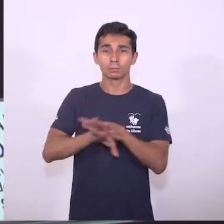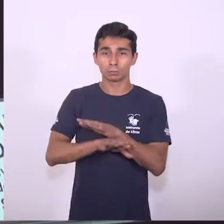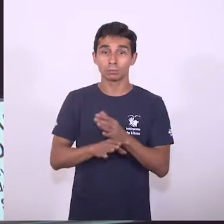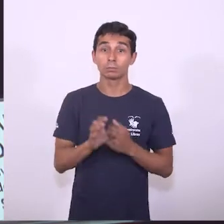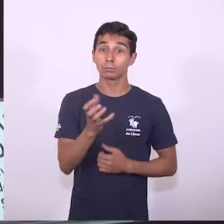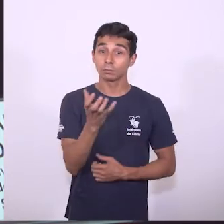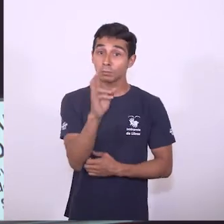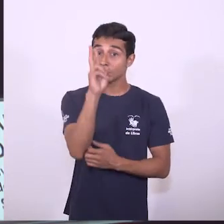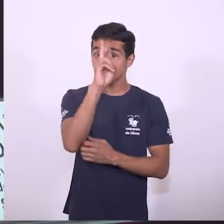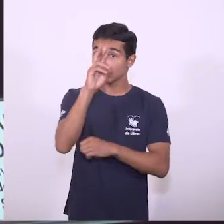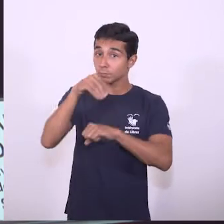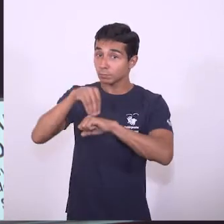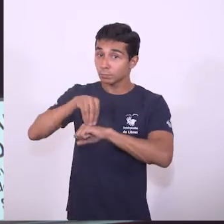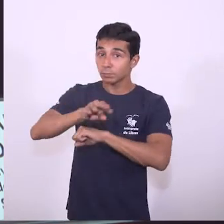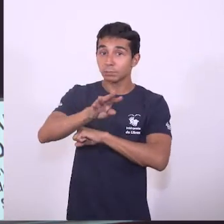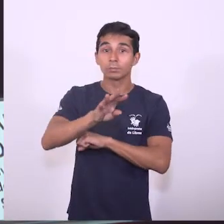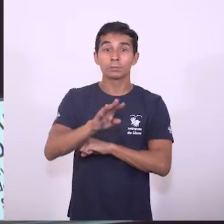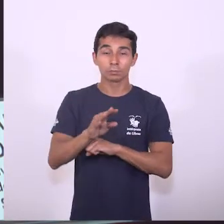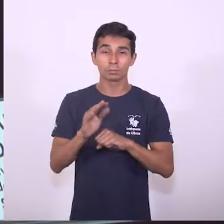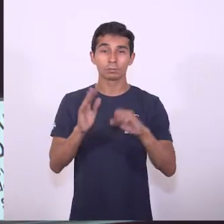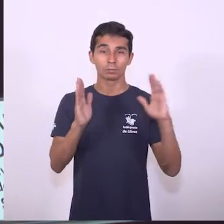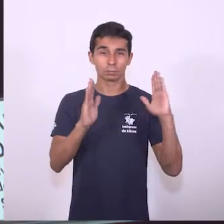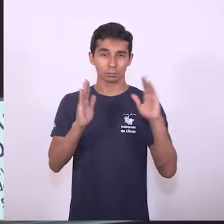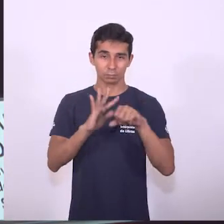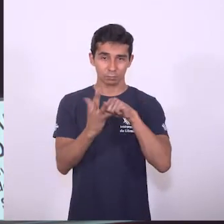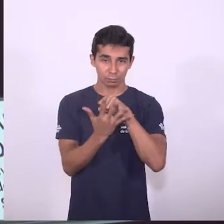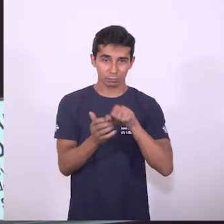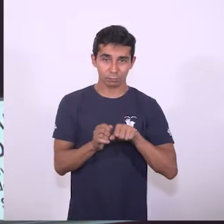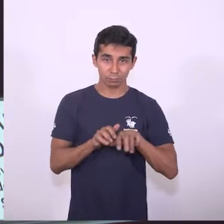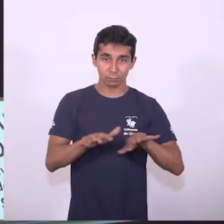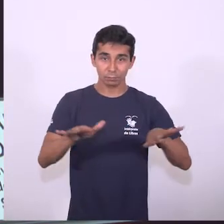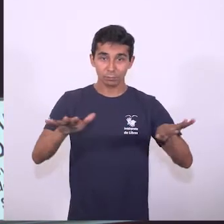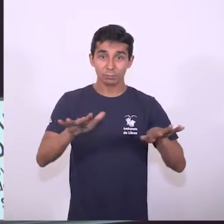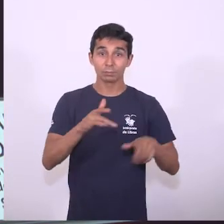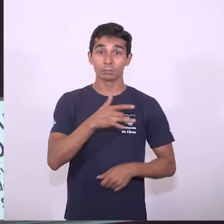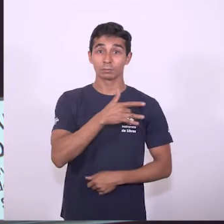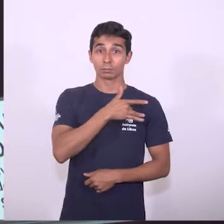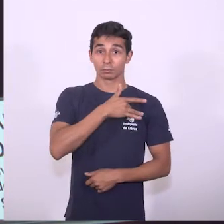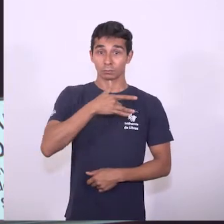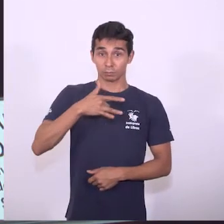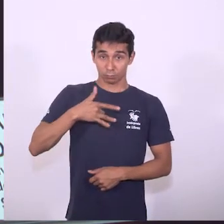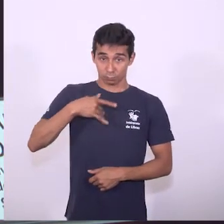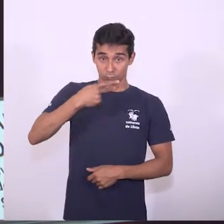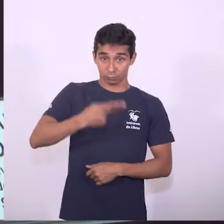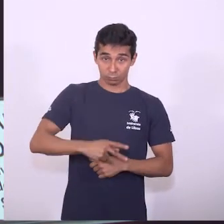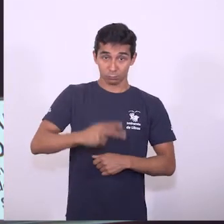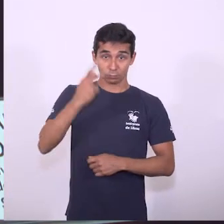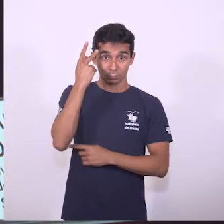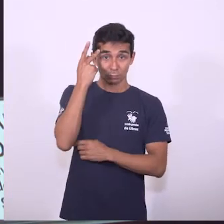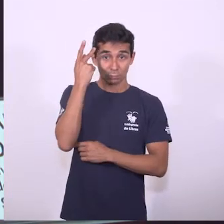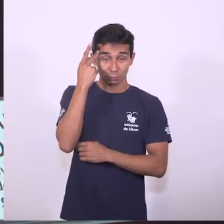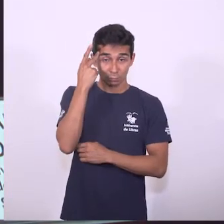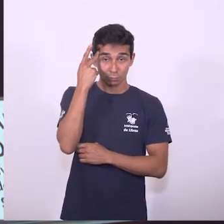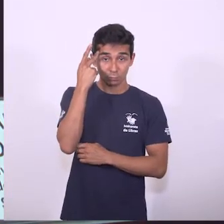reforçar que durante toda essa pandemia, a saúde do município de São Paulo vem